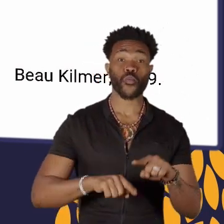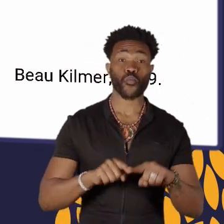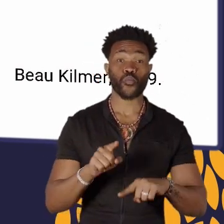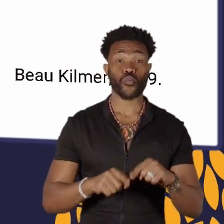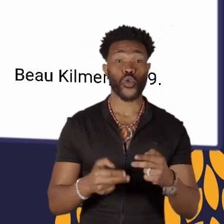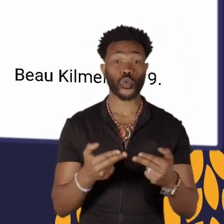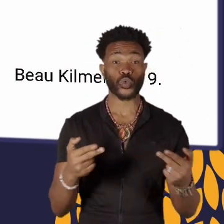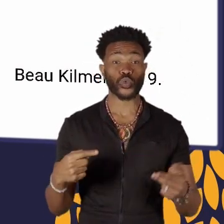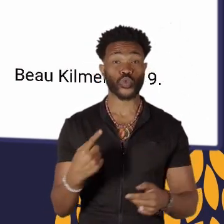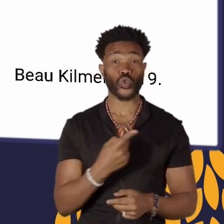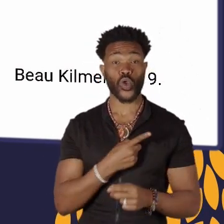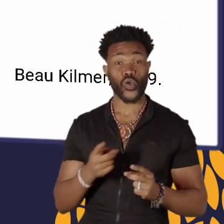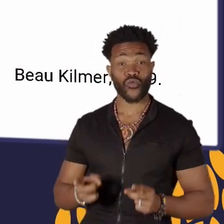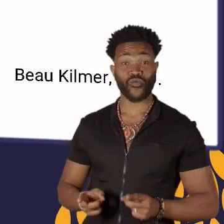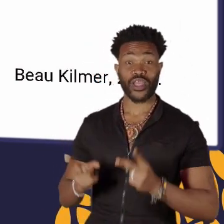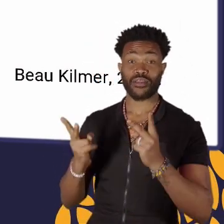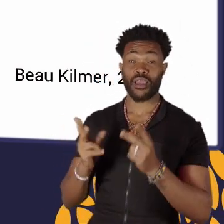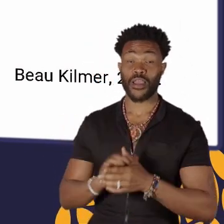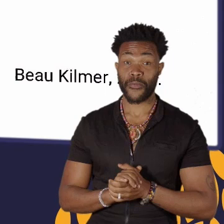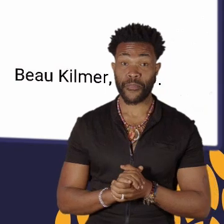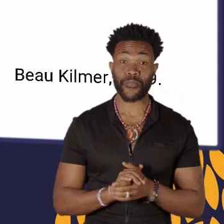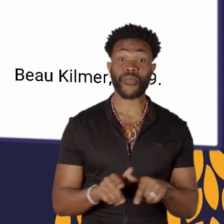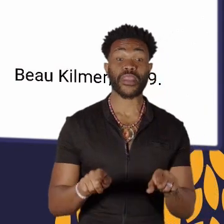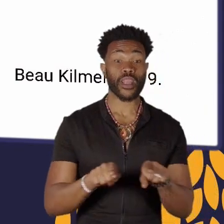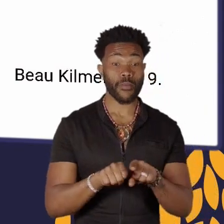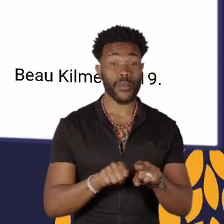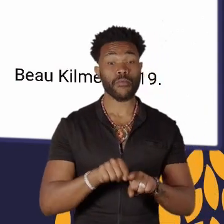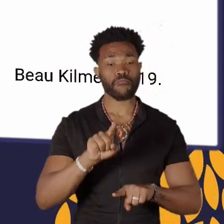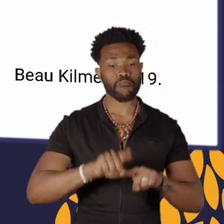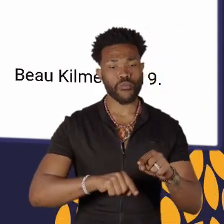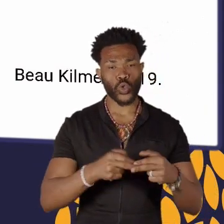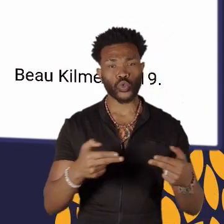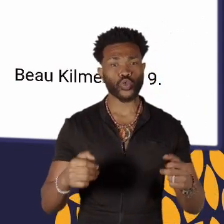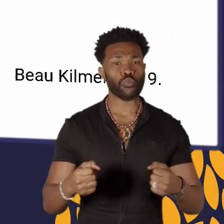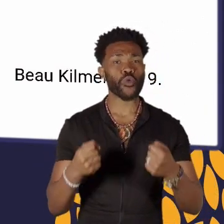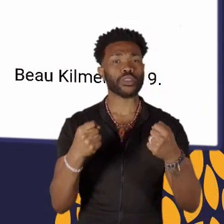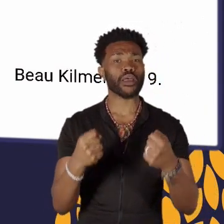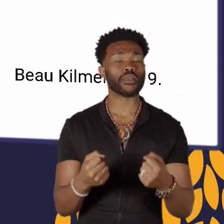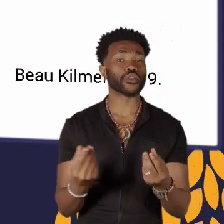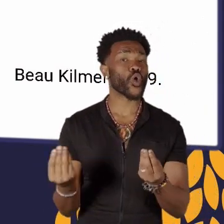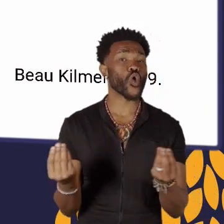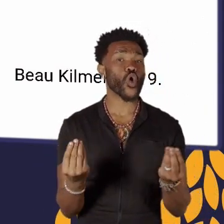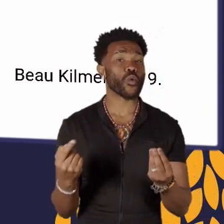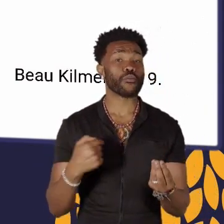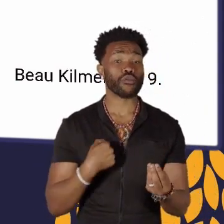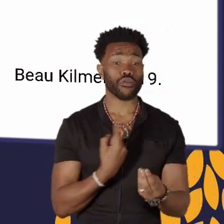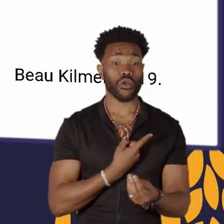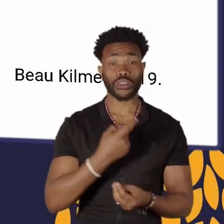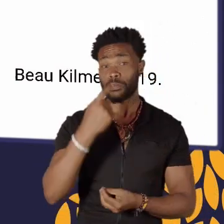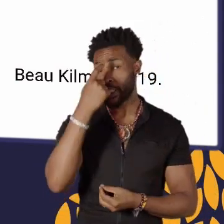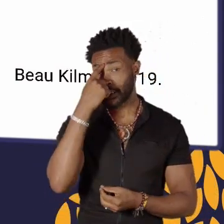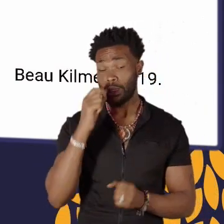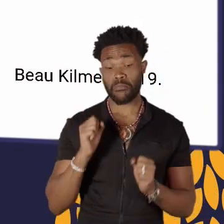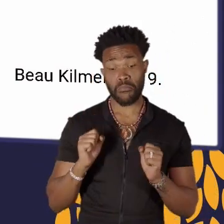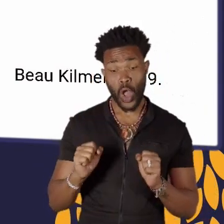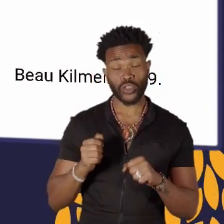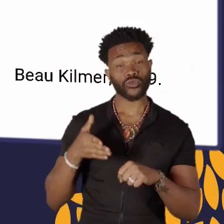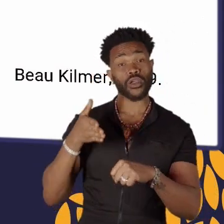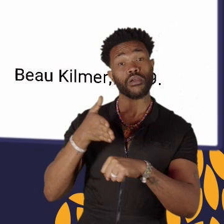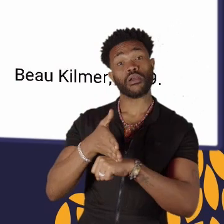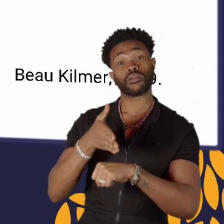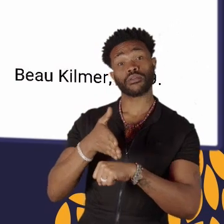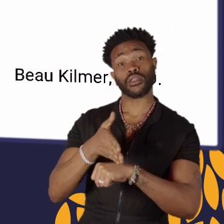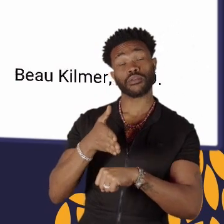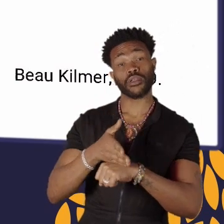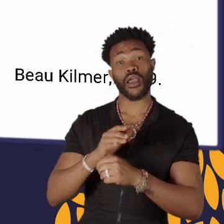vai vender? A potência desses produtos, como que a gente vai pensar nisso? Quem pode